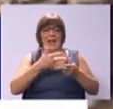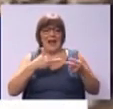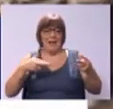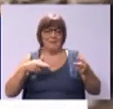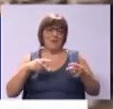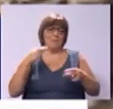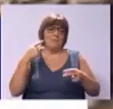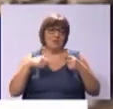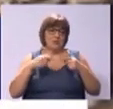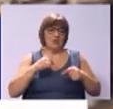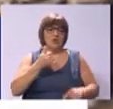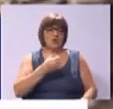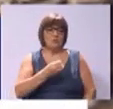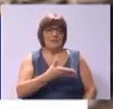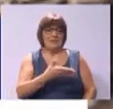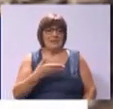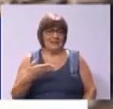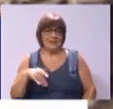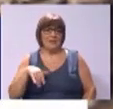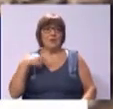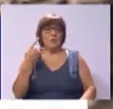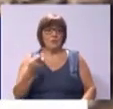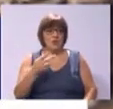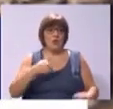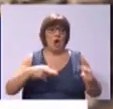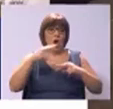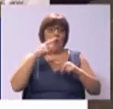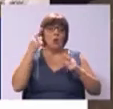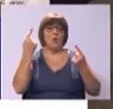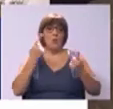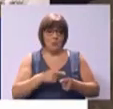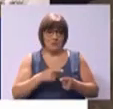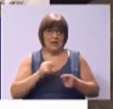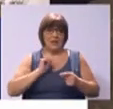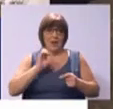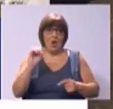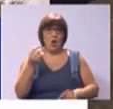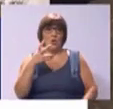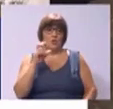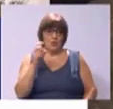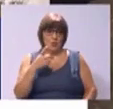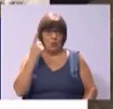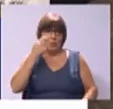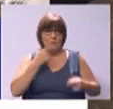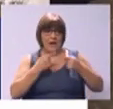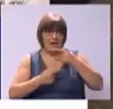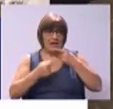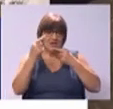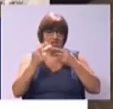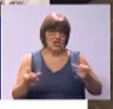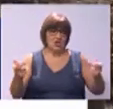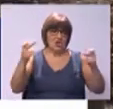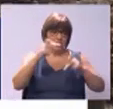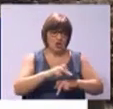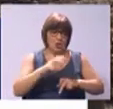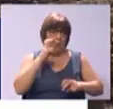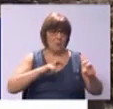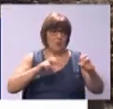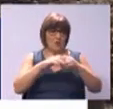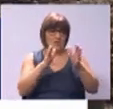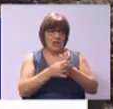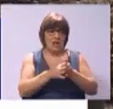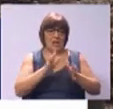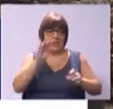de Matosinhos em 2017, mas depois da obra começar, em outubro deste ano, uma denúncia chegou à Procuradoria-Geral